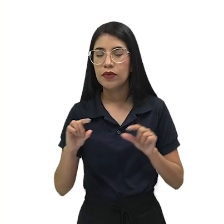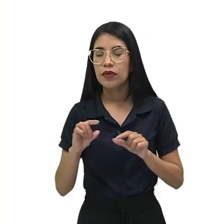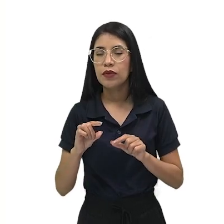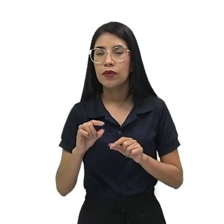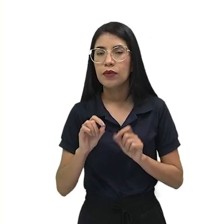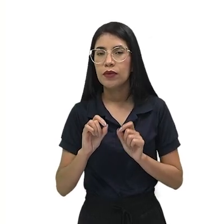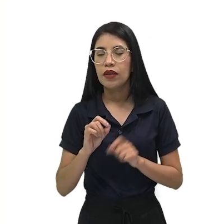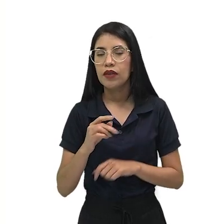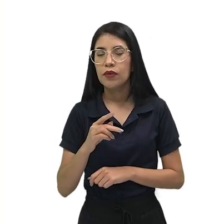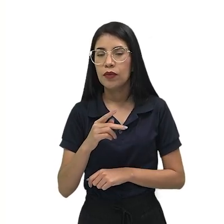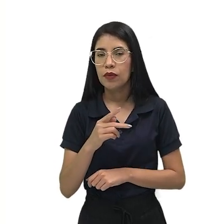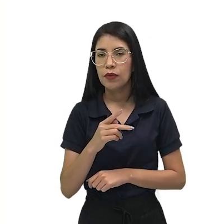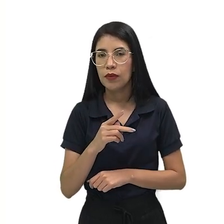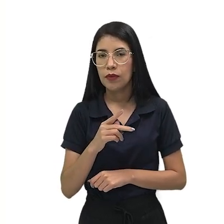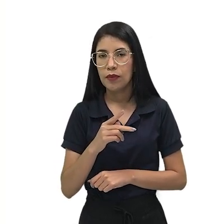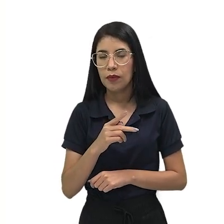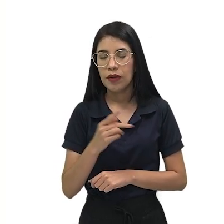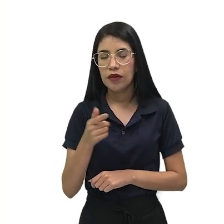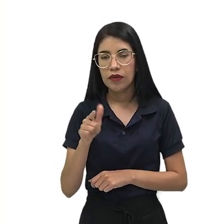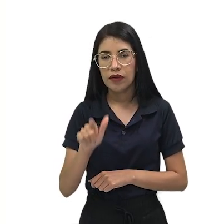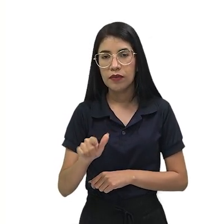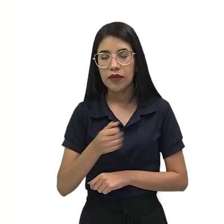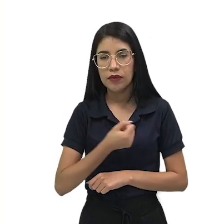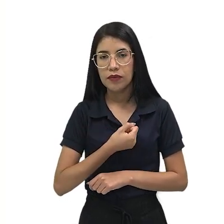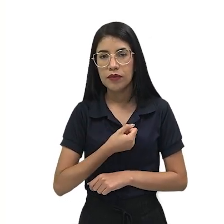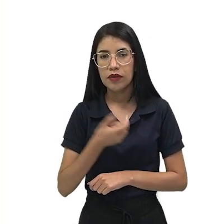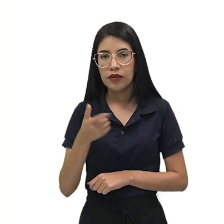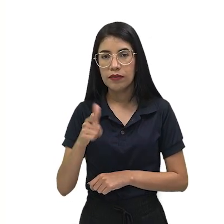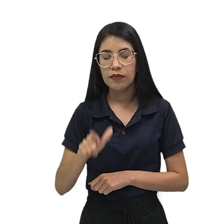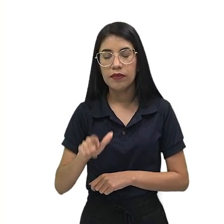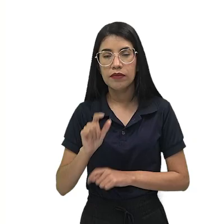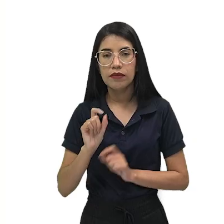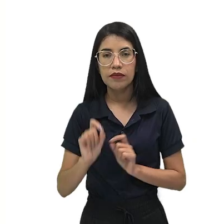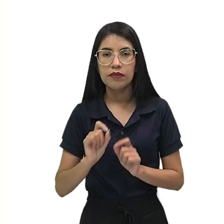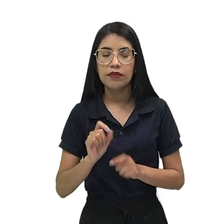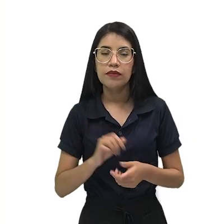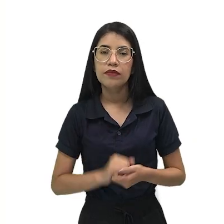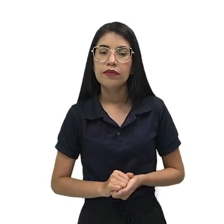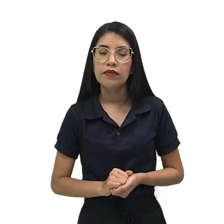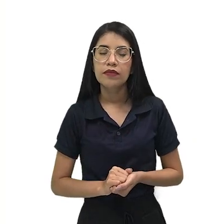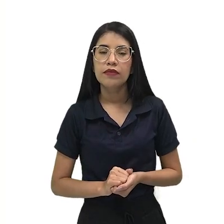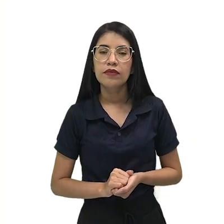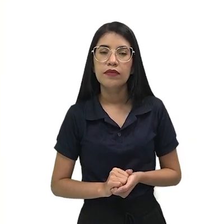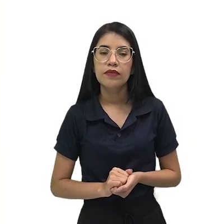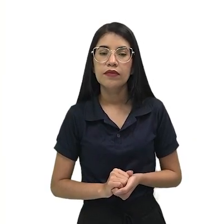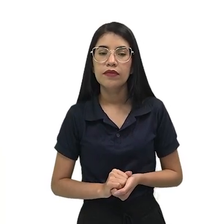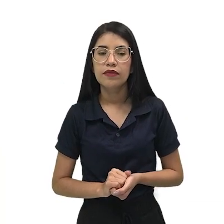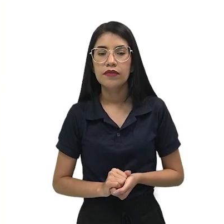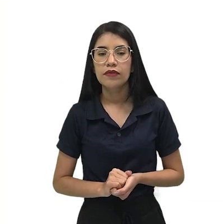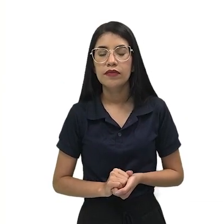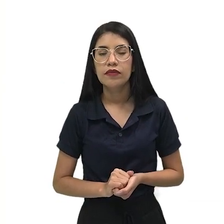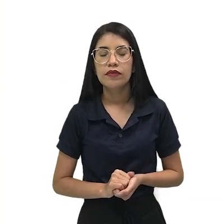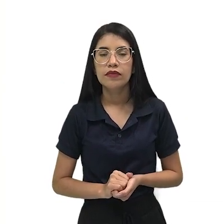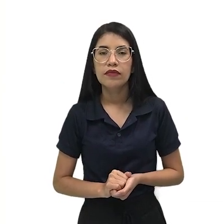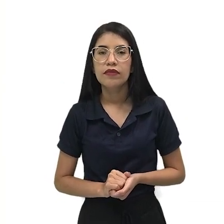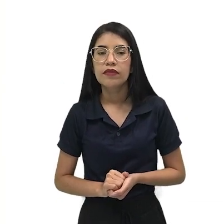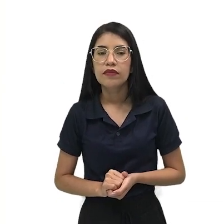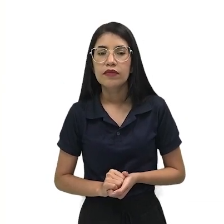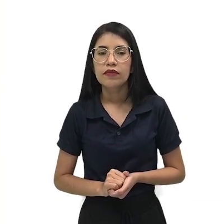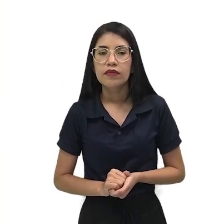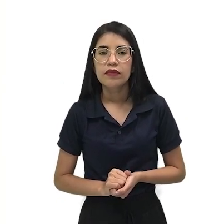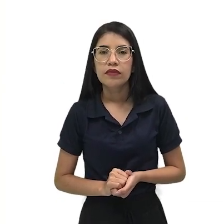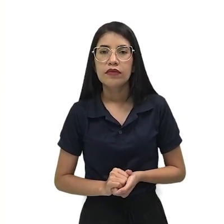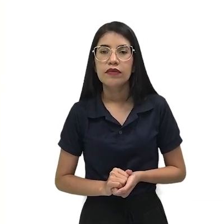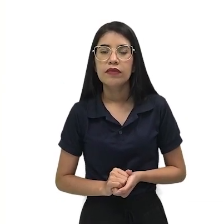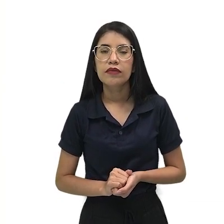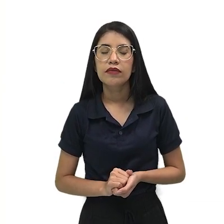que se repete, que é o período. Nesse caso, aqui, ó, o período,